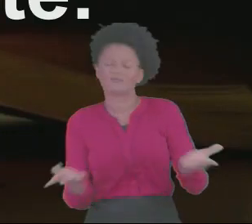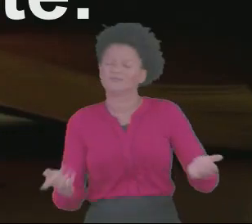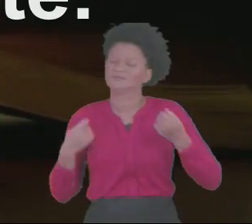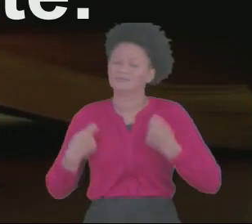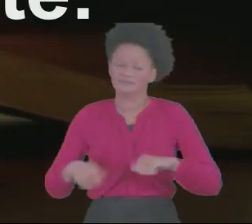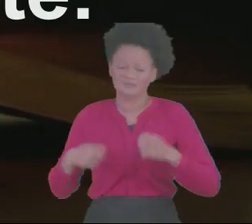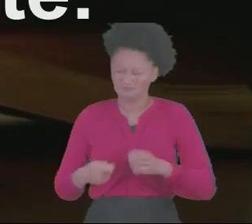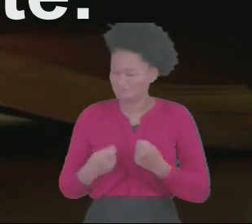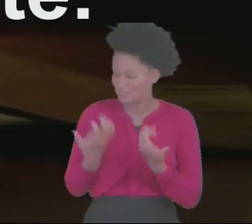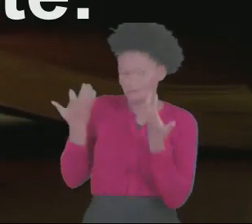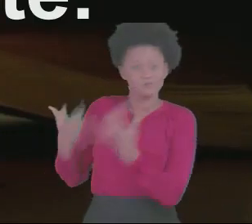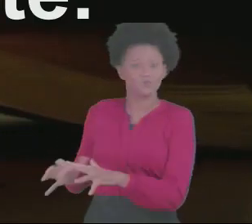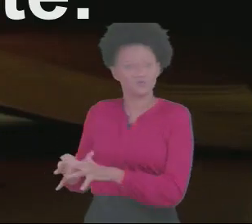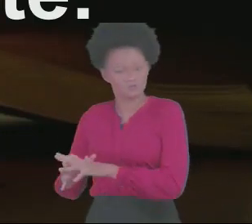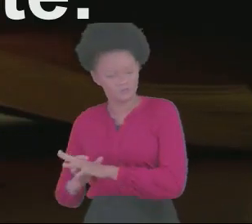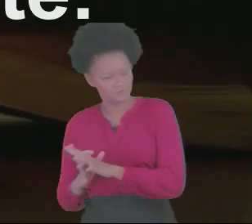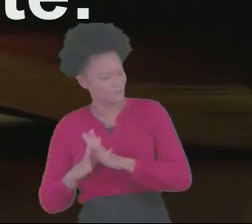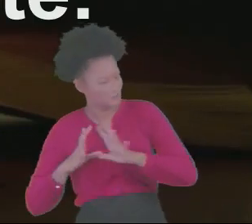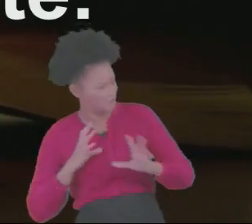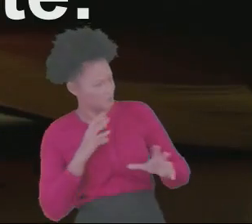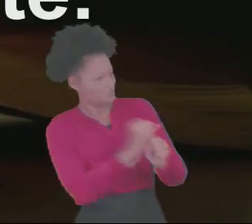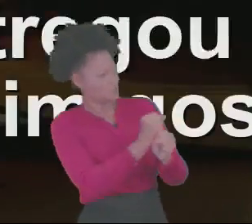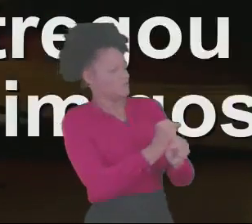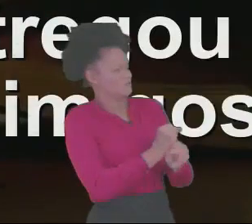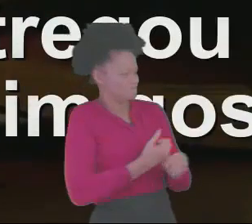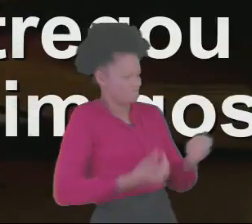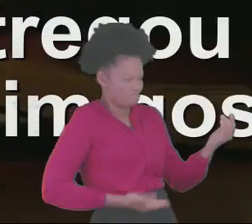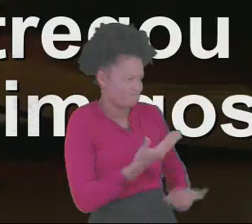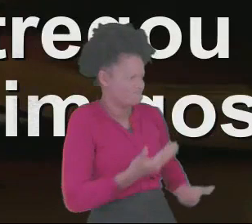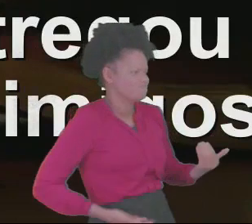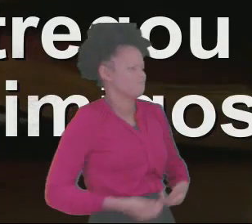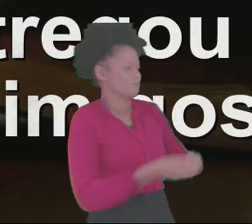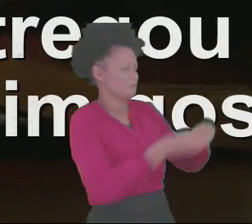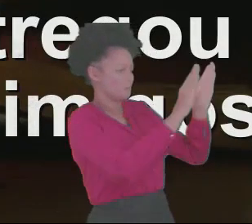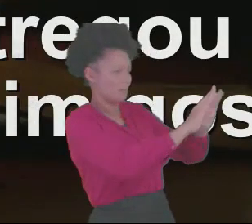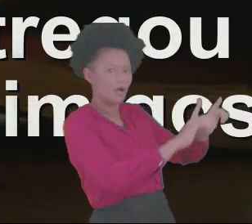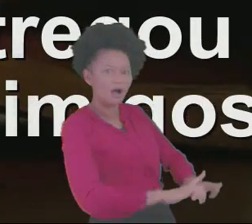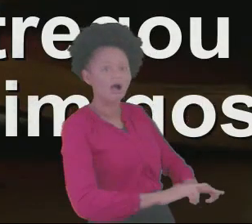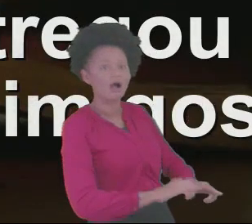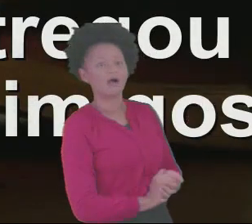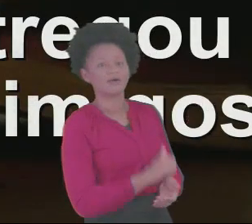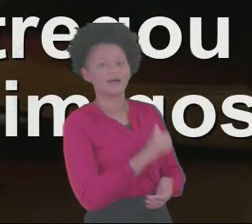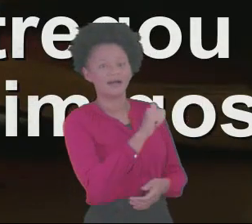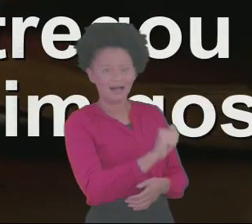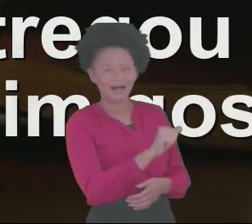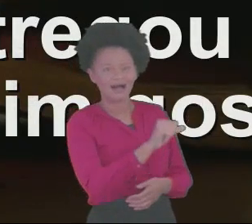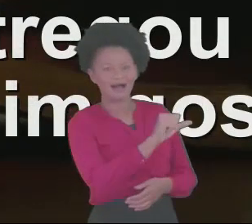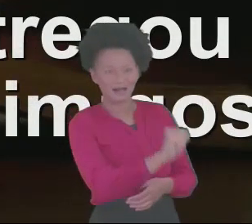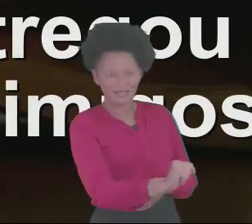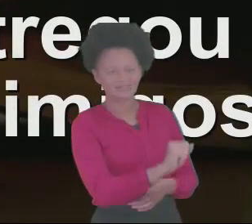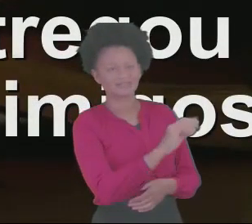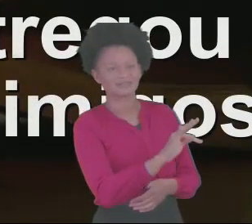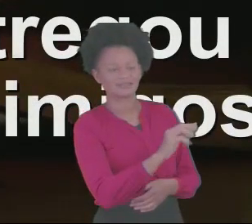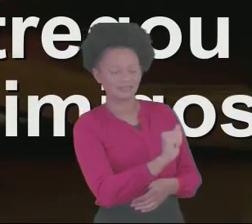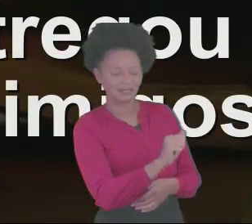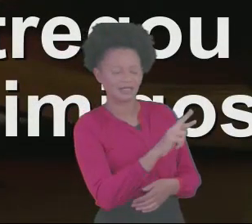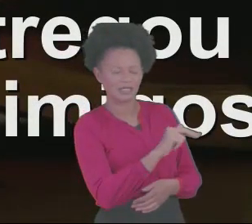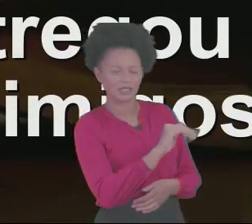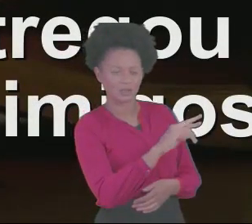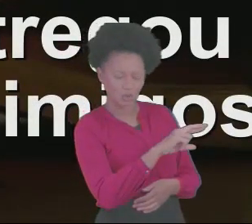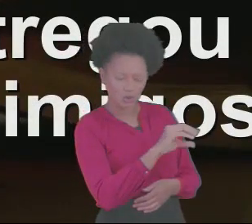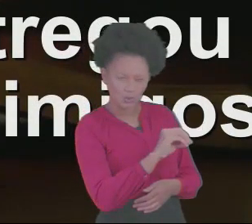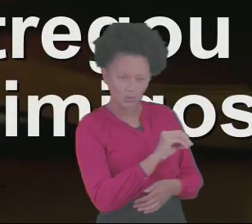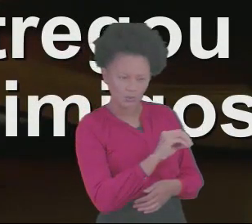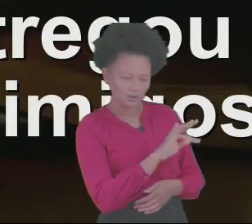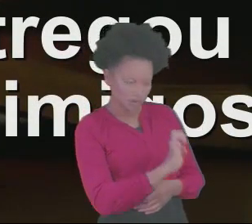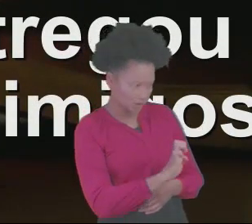viram a Baal e astarote por isso a ira do Senhor se acendeu contra Israel